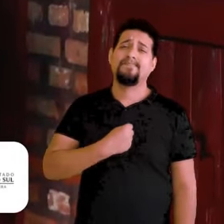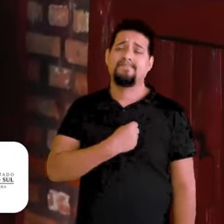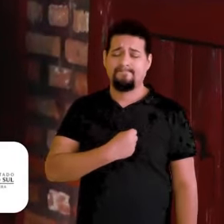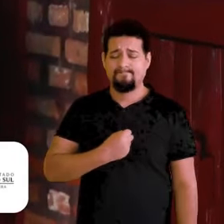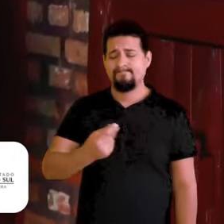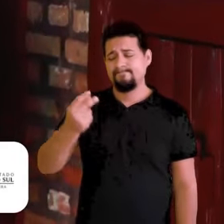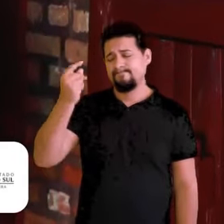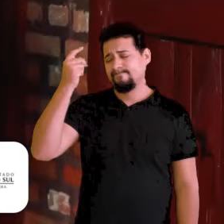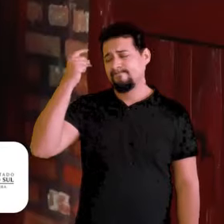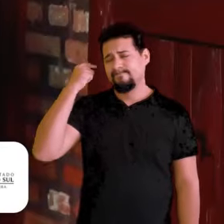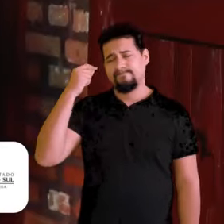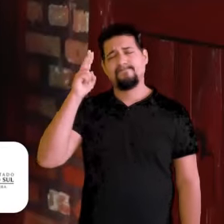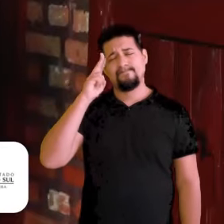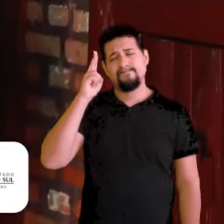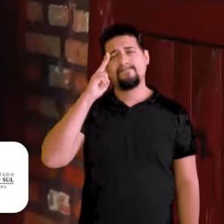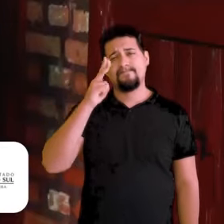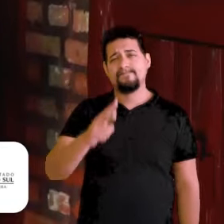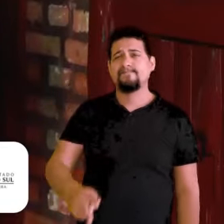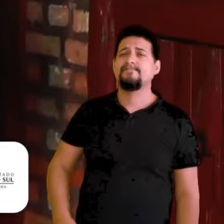meu coração.